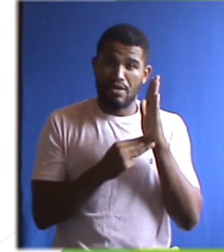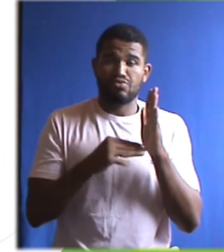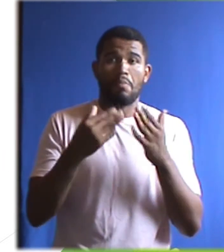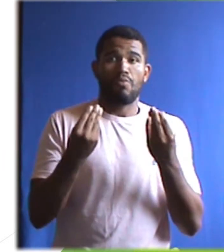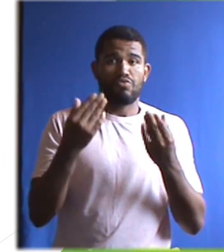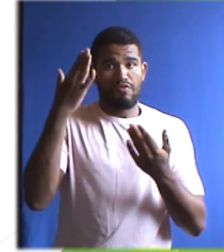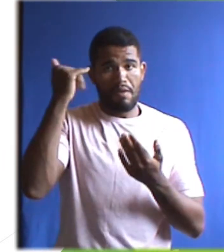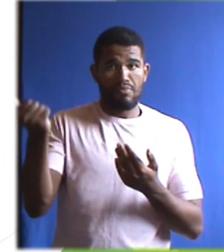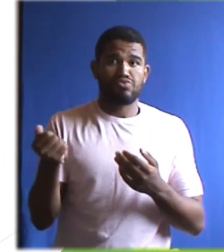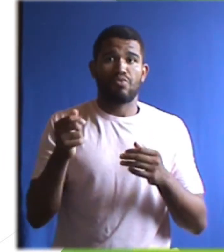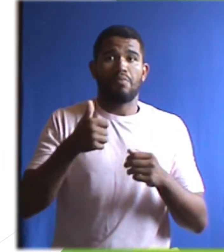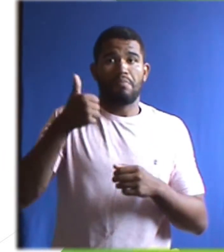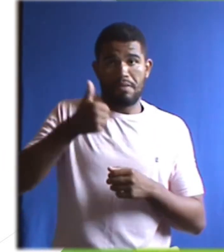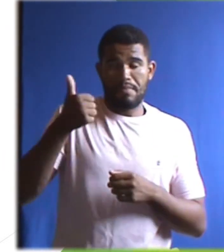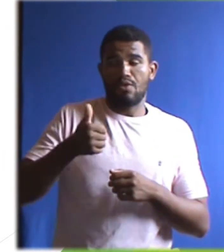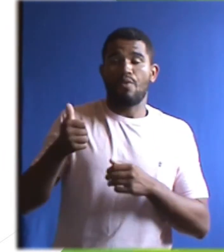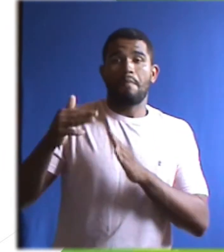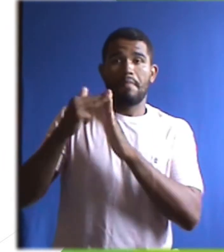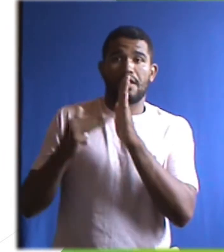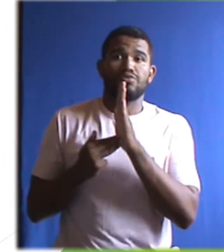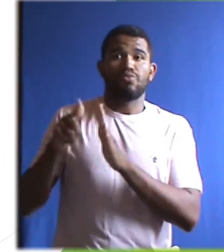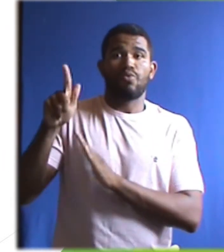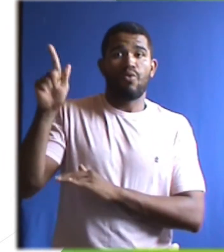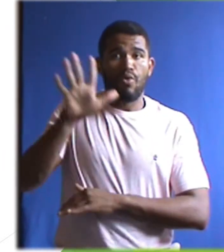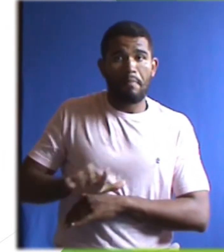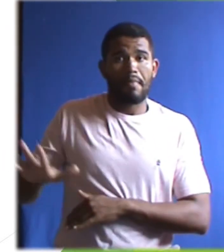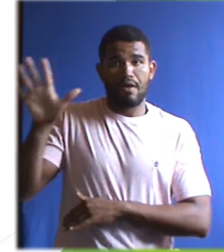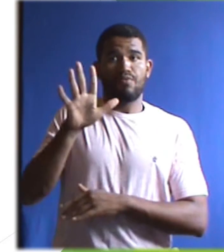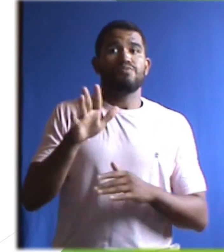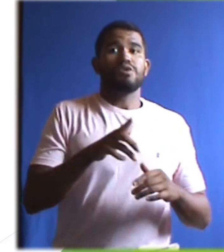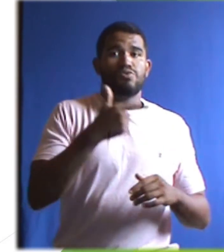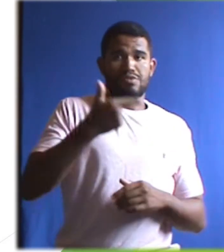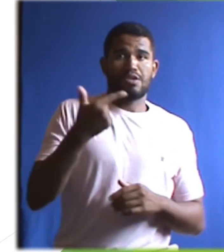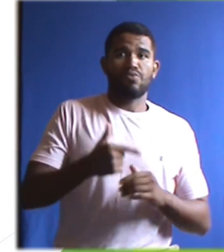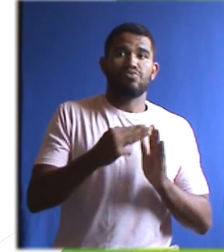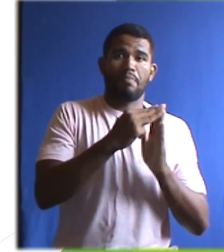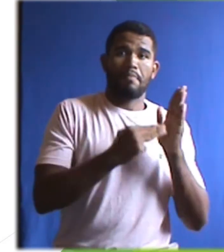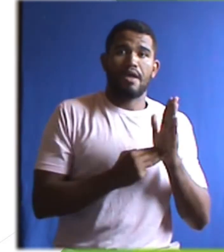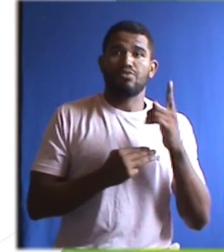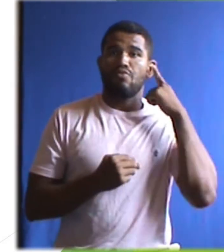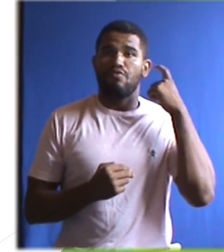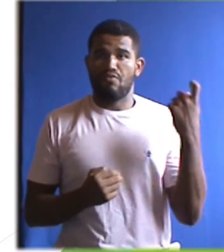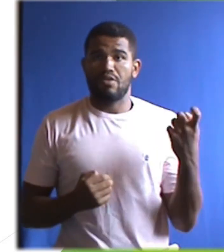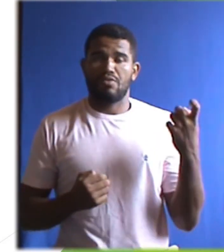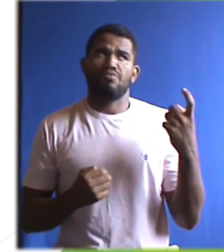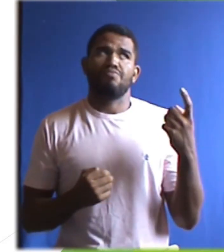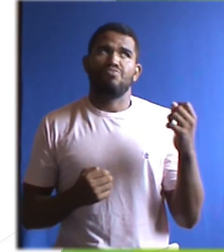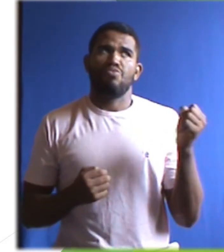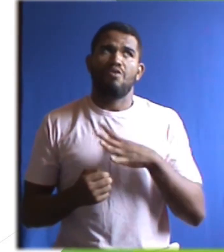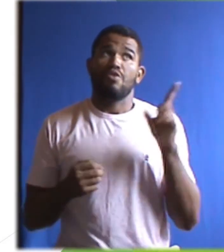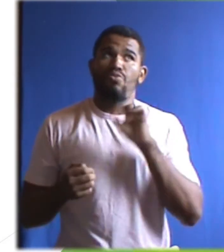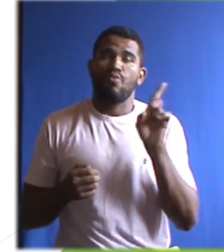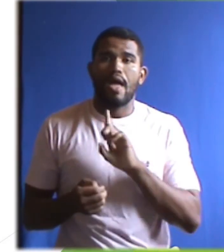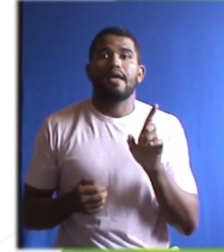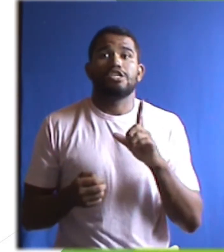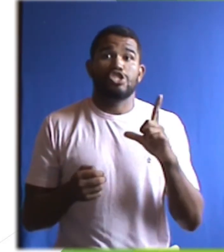apresentar para vocês dois métodos que estão muito em voga, que é o método global e o método fônico, que é a nova